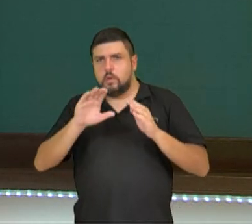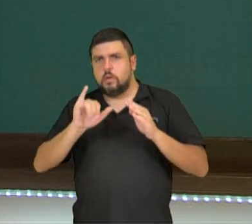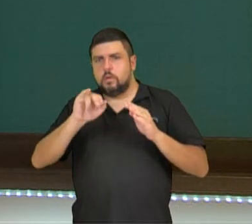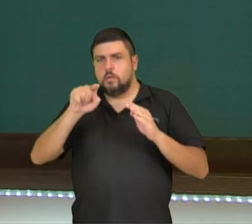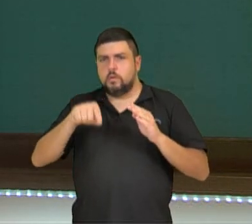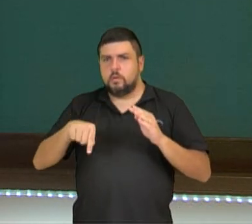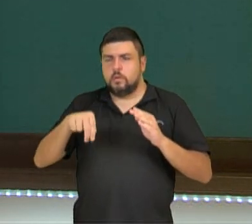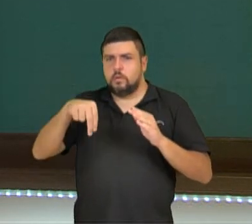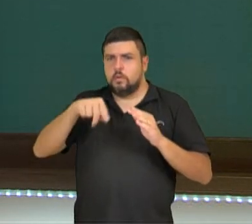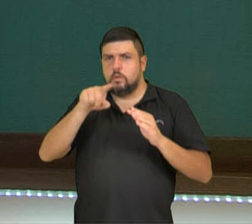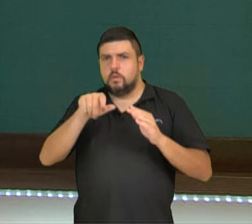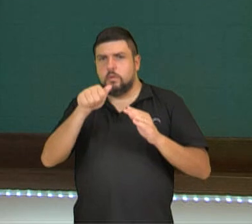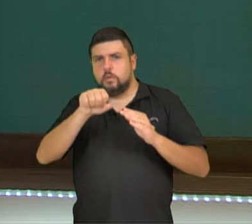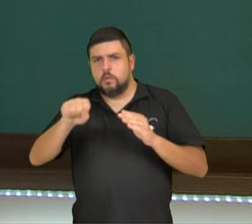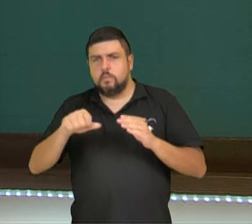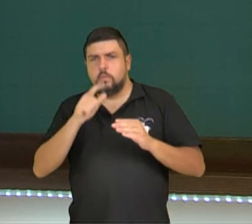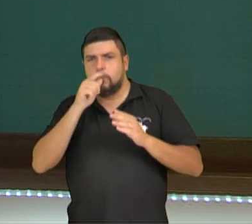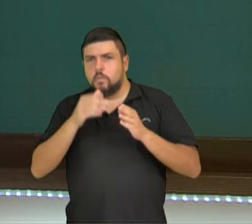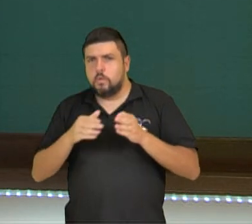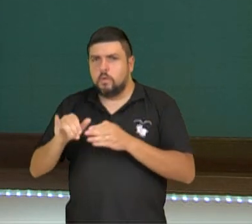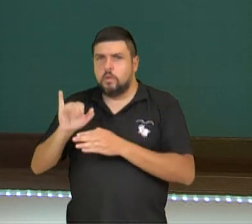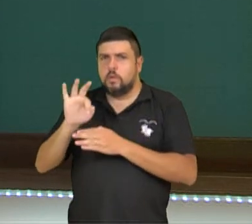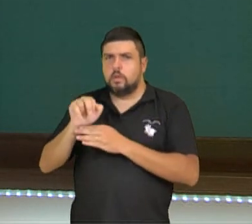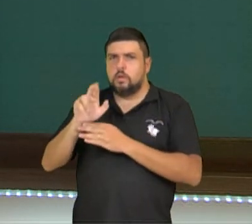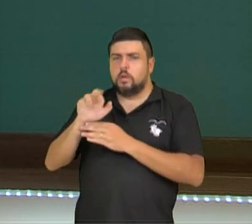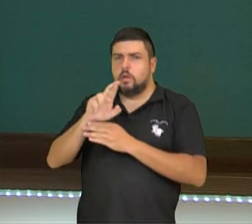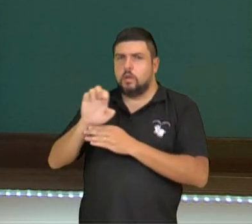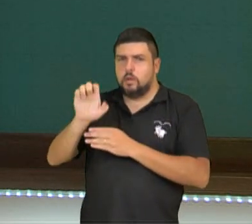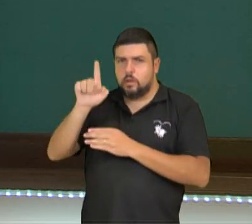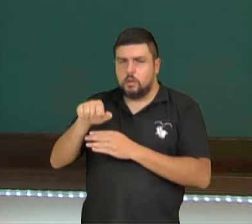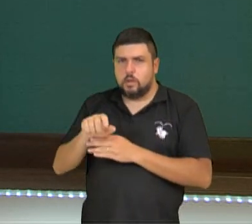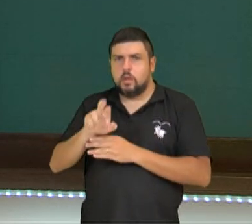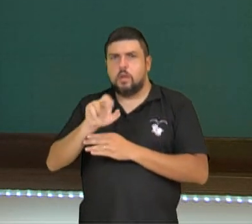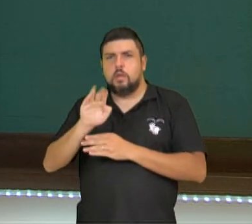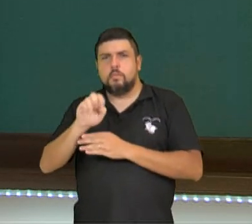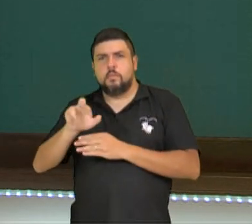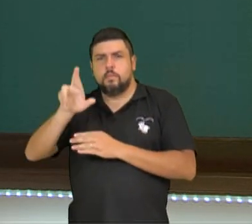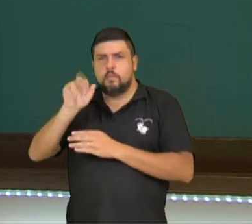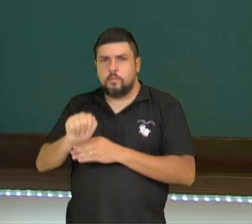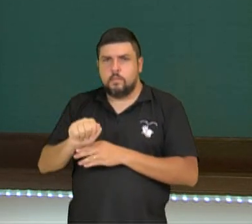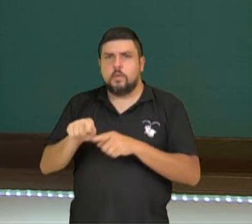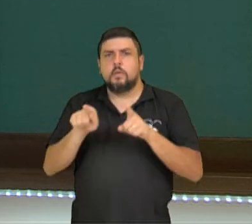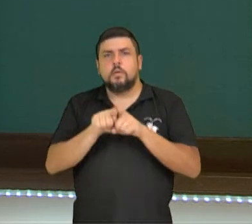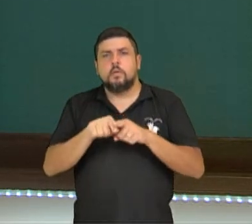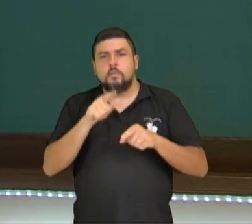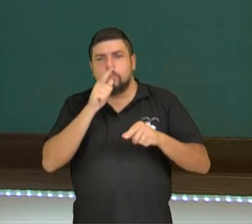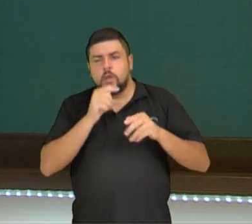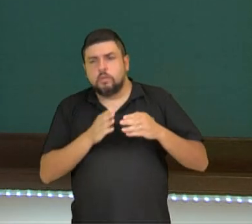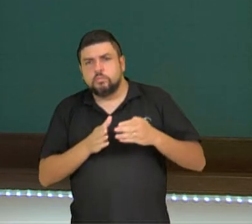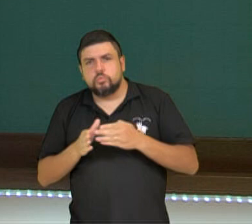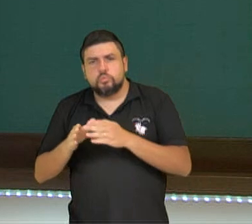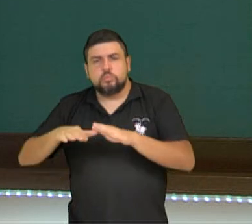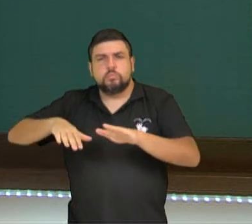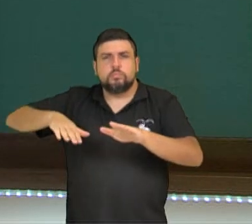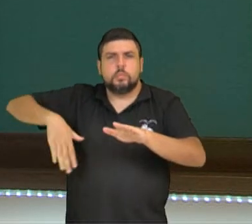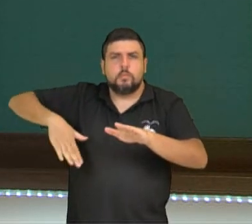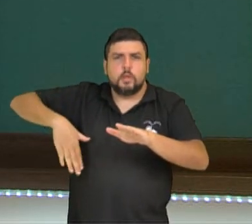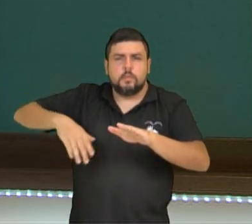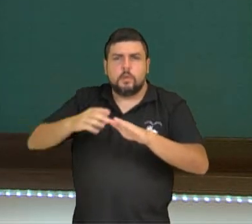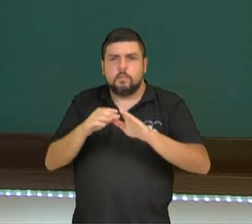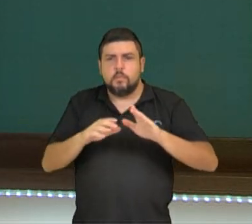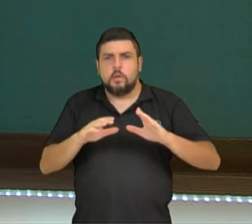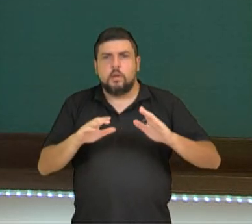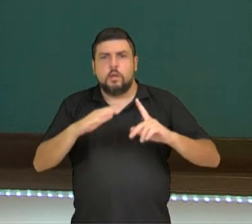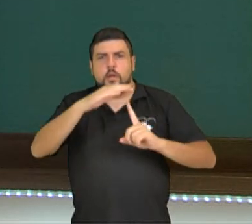do Rio Itararé, do Ribeira e a litorânea, que envolve todos os rios que nascem na porção